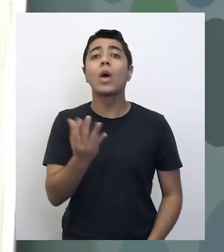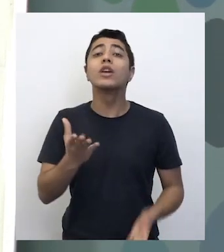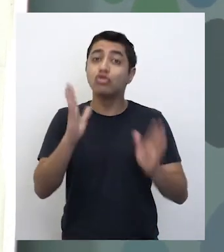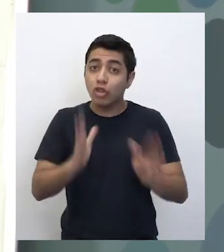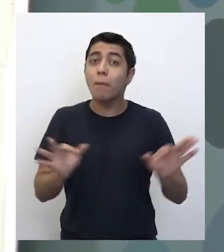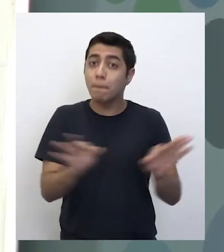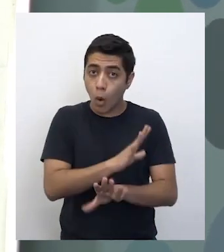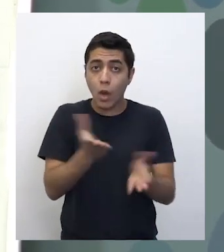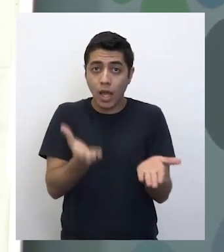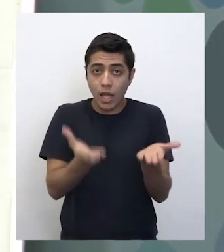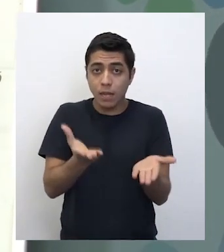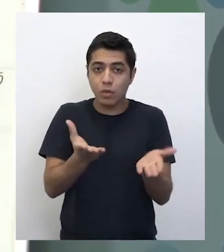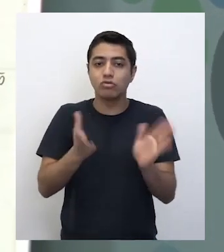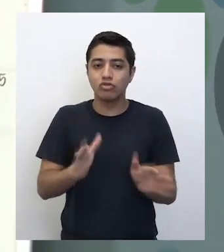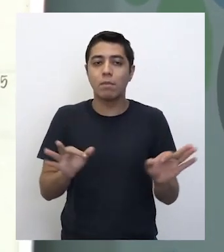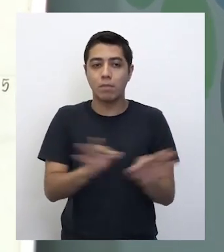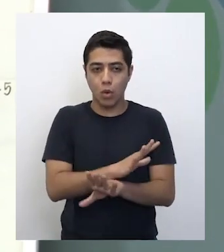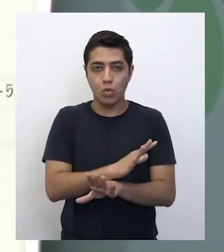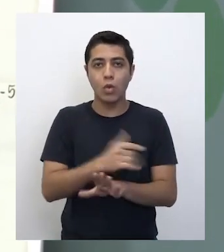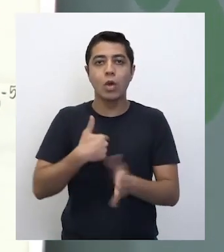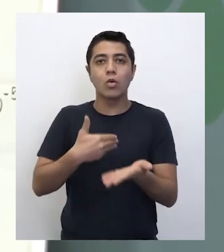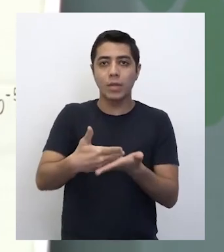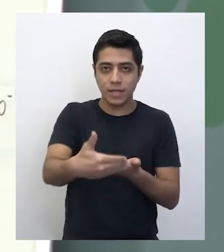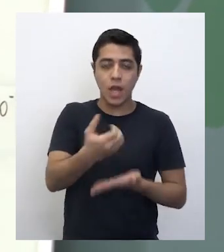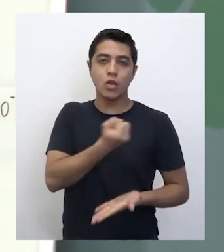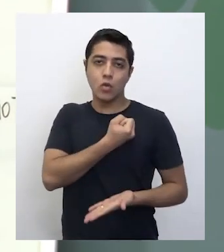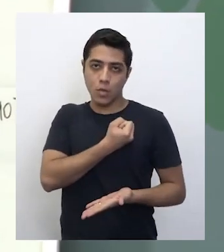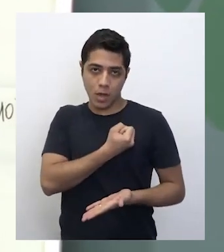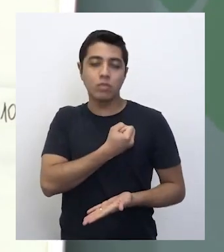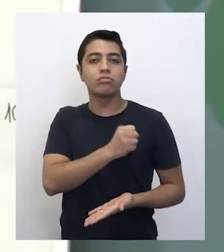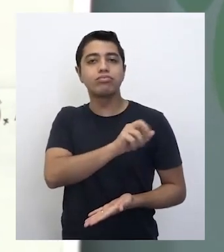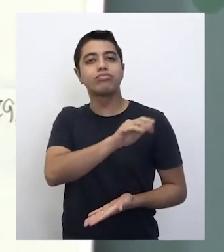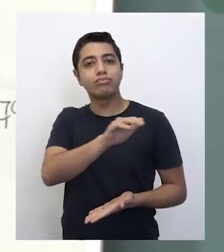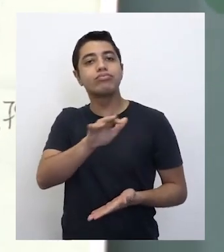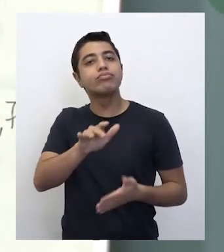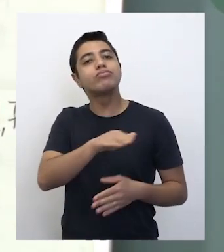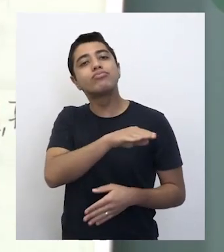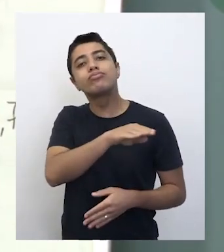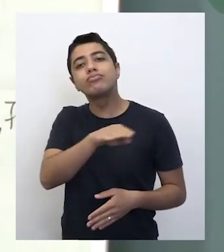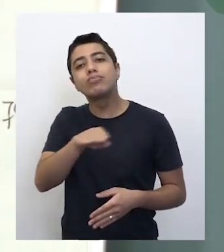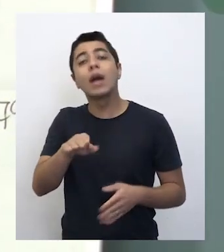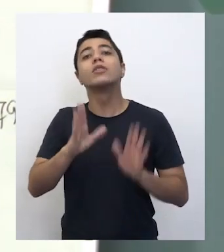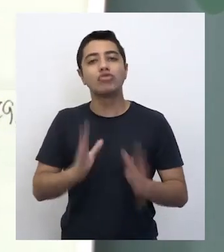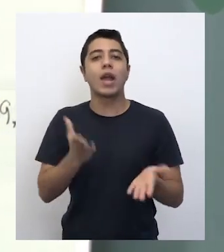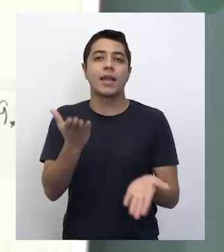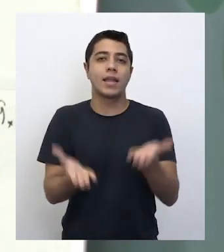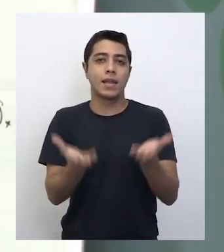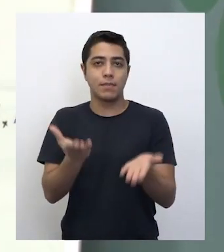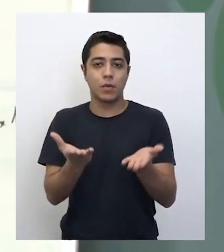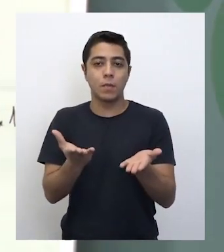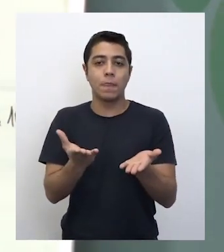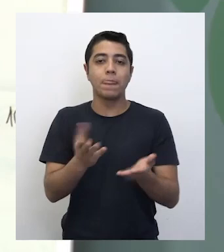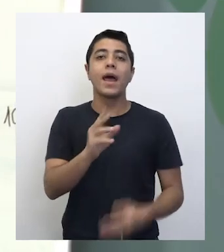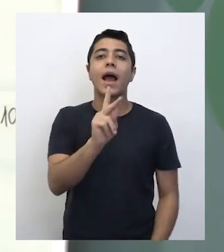tá, pessoal? Eu iniciei com valor, mas ocorreu a reação e cheguei no equilíbrio. Então, quais são os valores de equilíbrio? Do